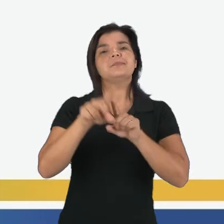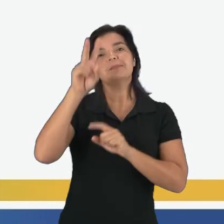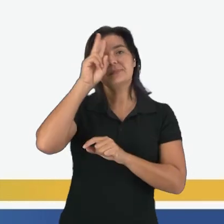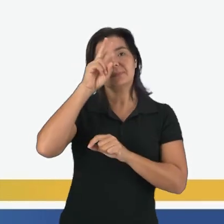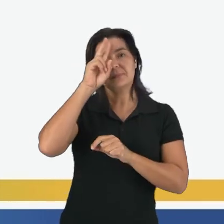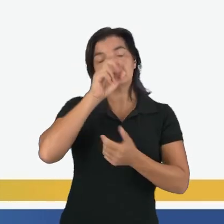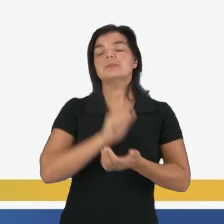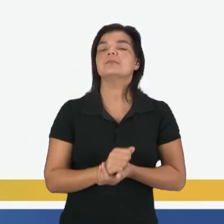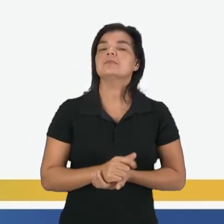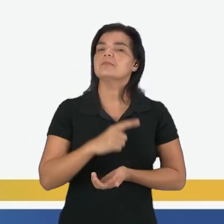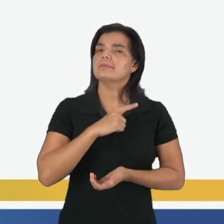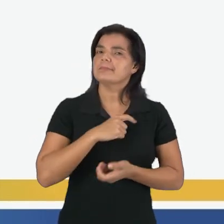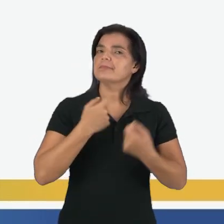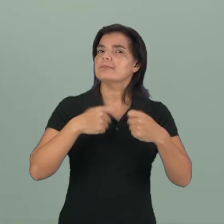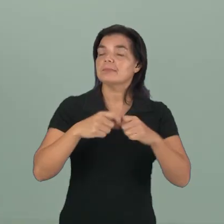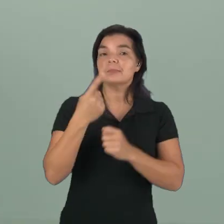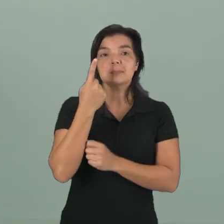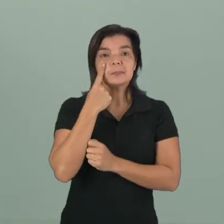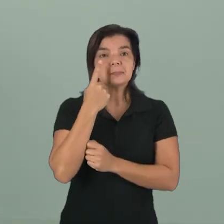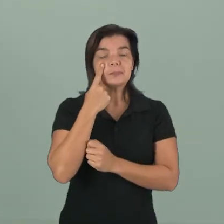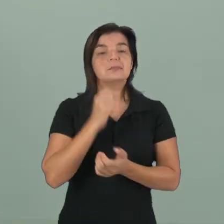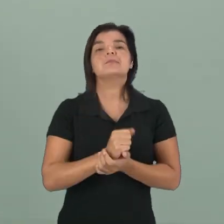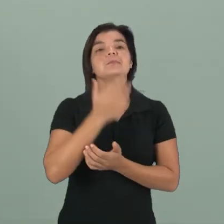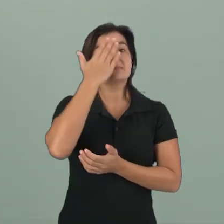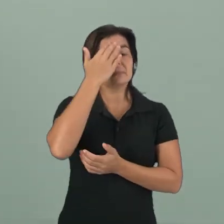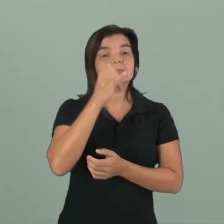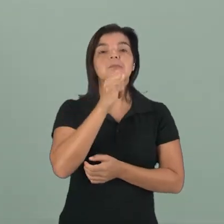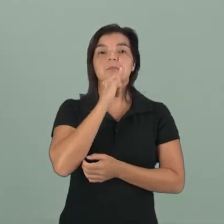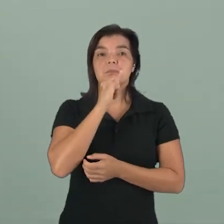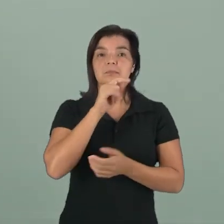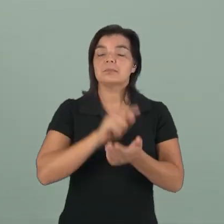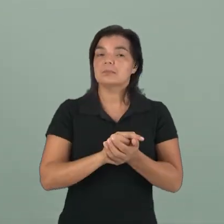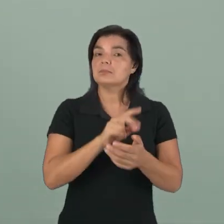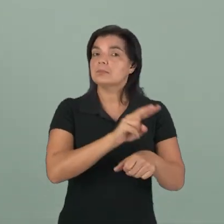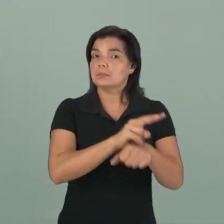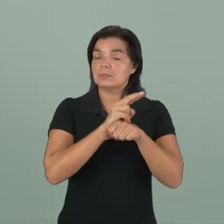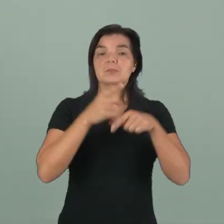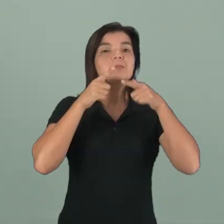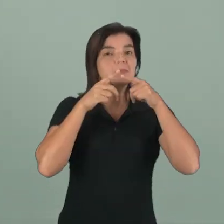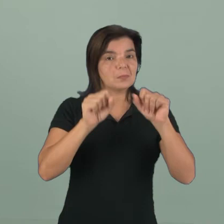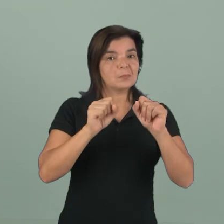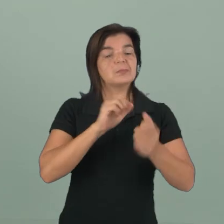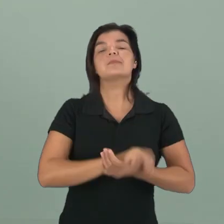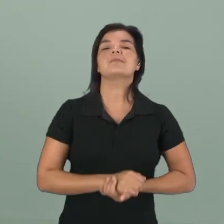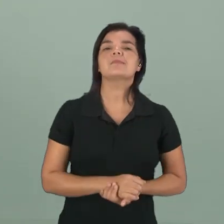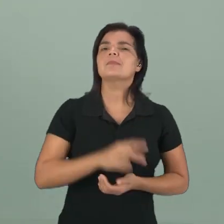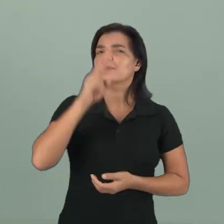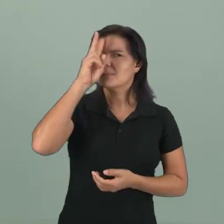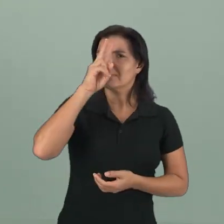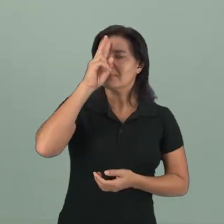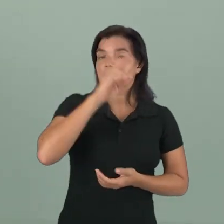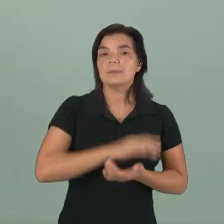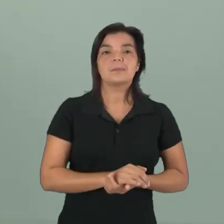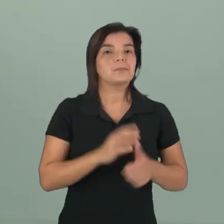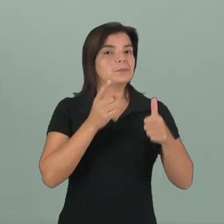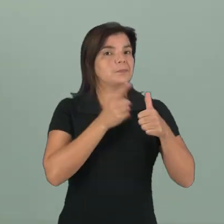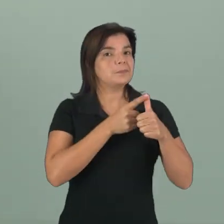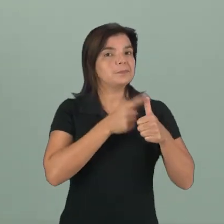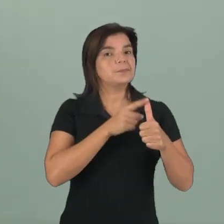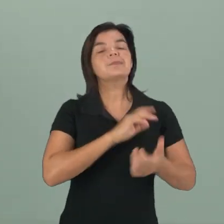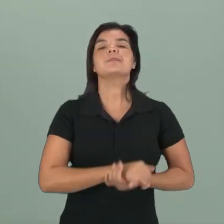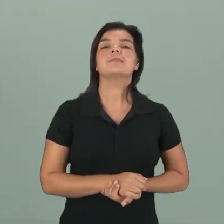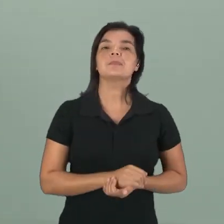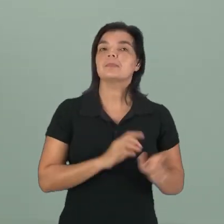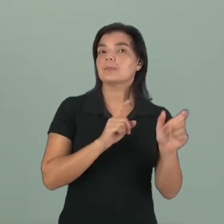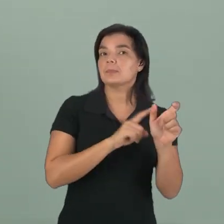alguns pontos que a gente precisa observar para saber se esse exemplo é estrangeirismo ou não? Lembra aí? Então, primeiro,